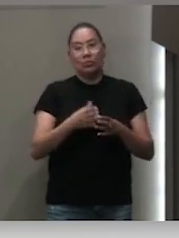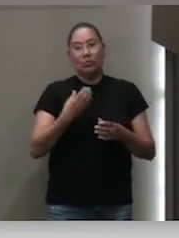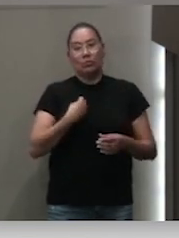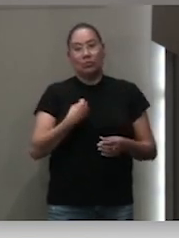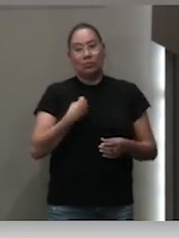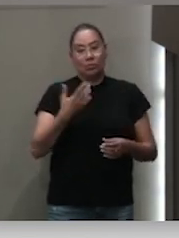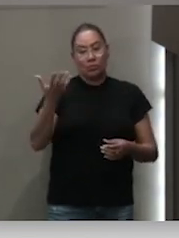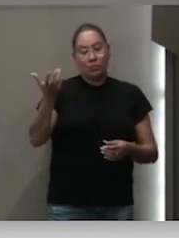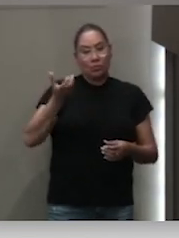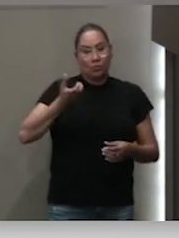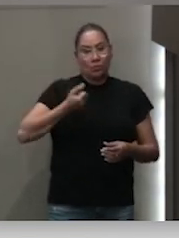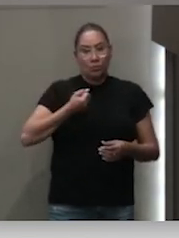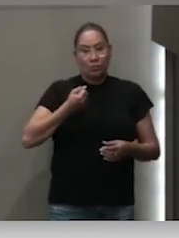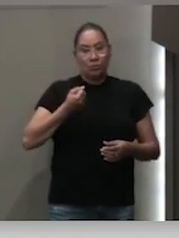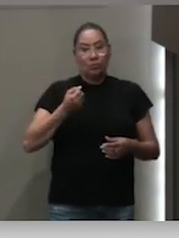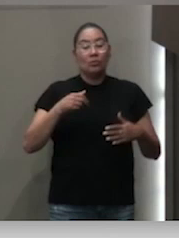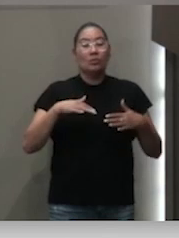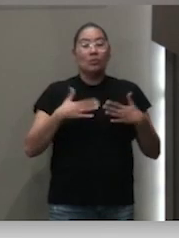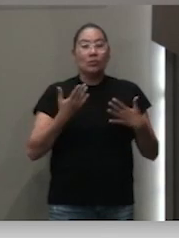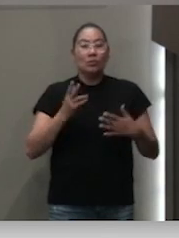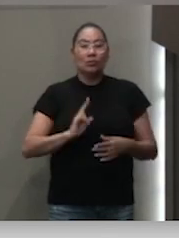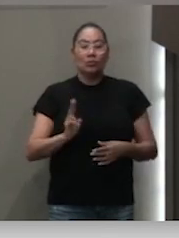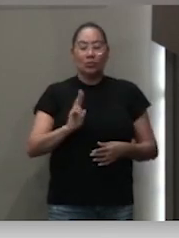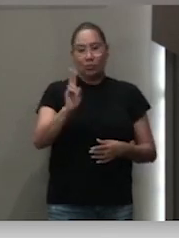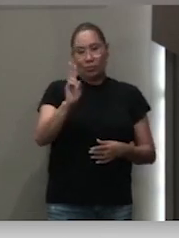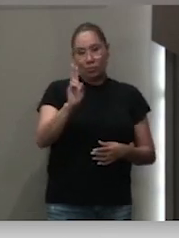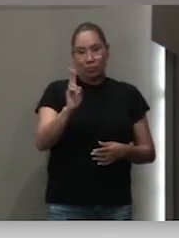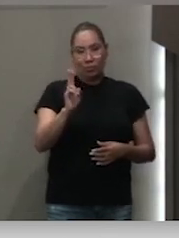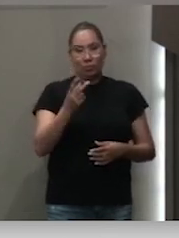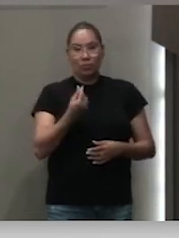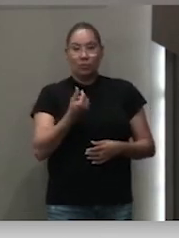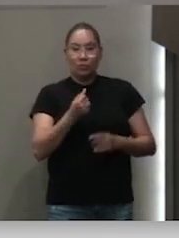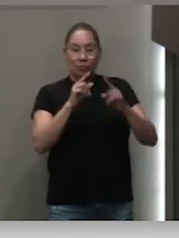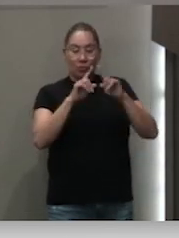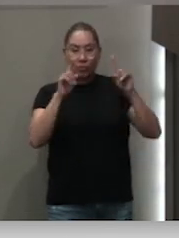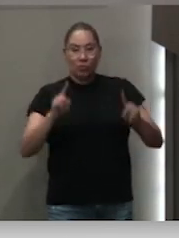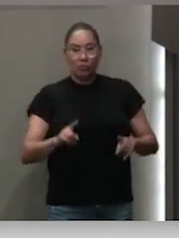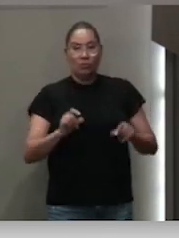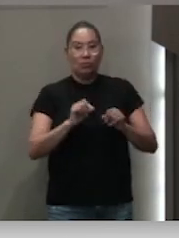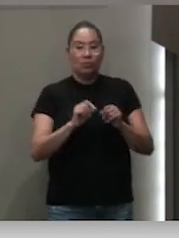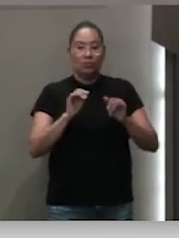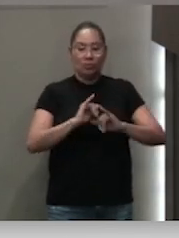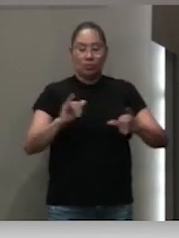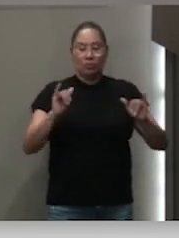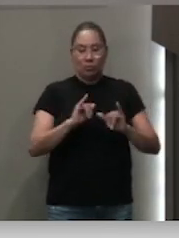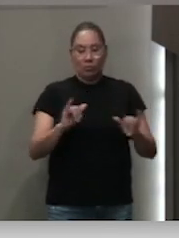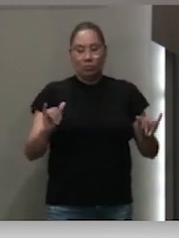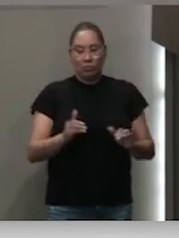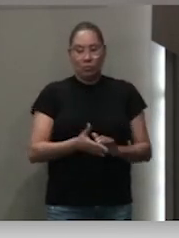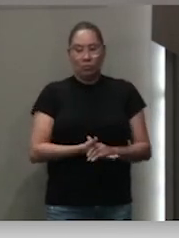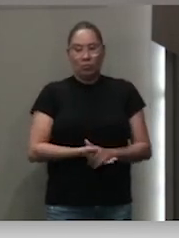recebendo e que valor está recebendo do dinheiro público para fazer a publicidade